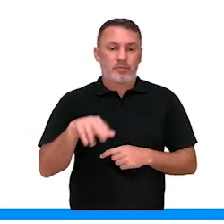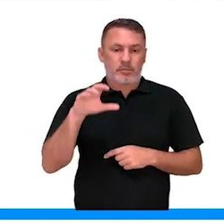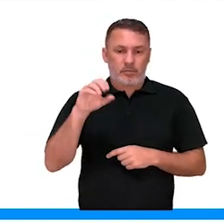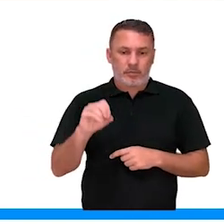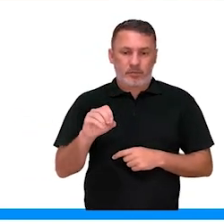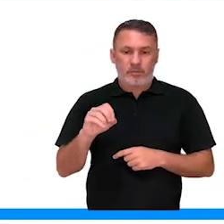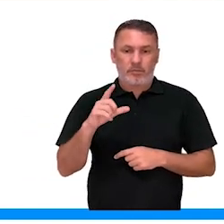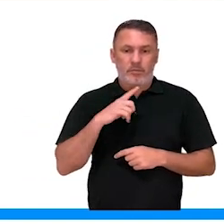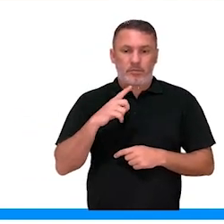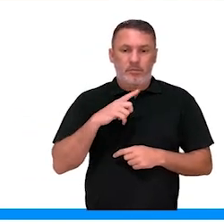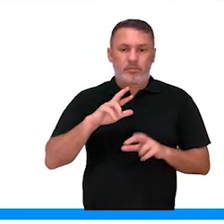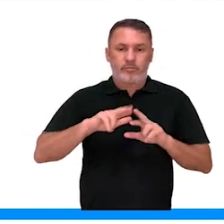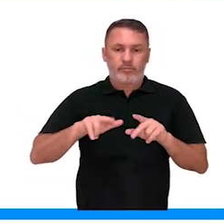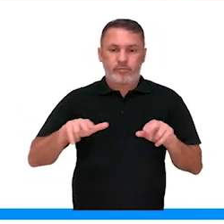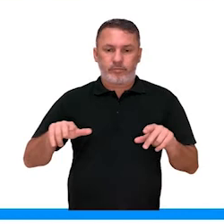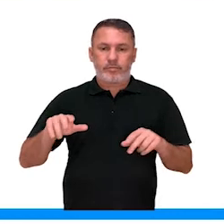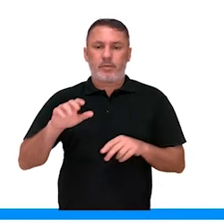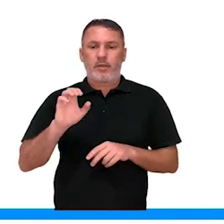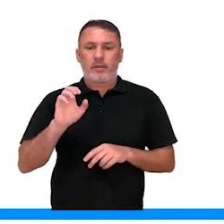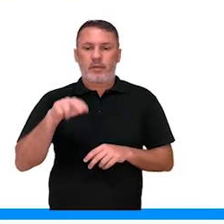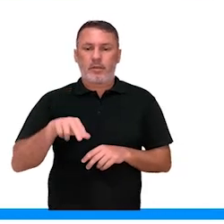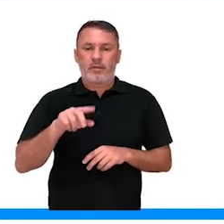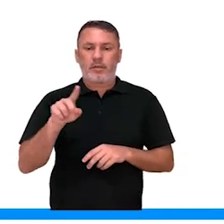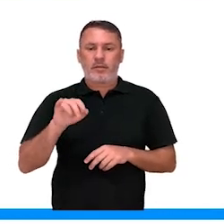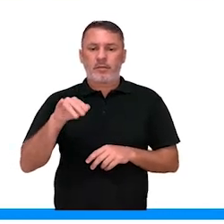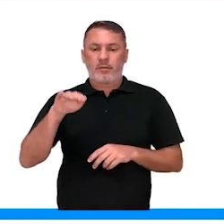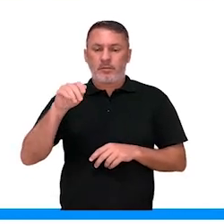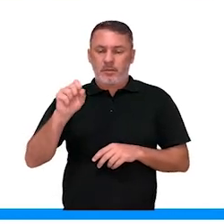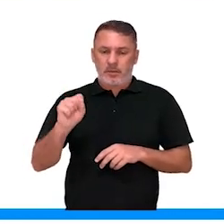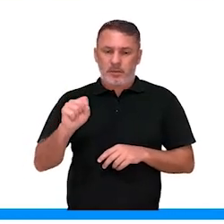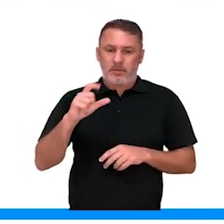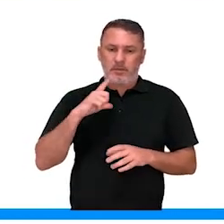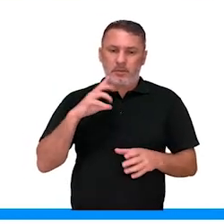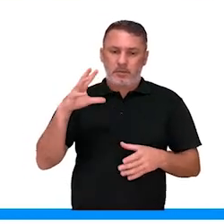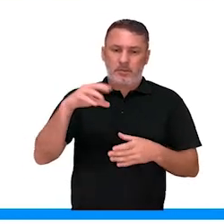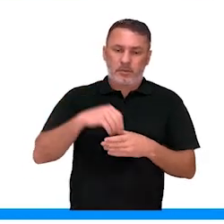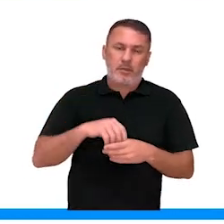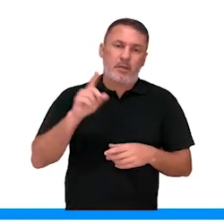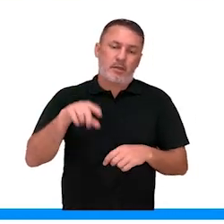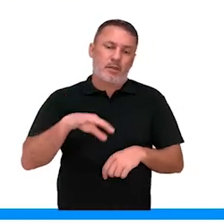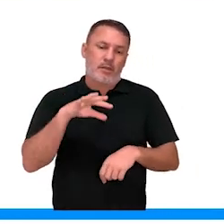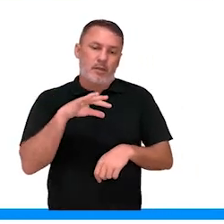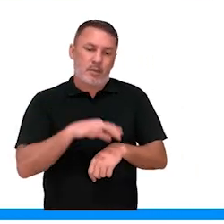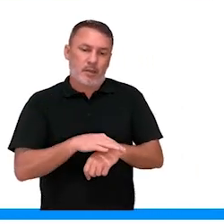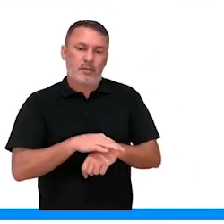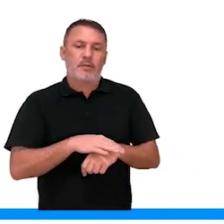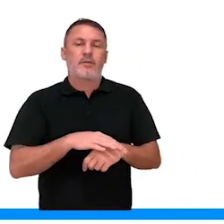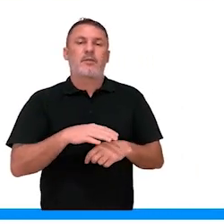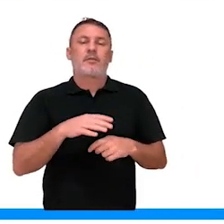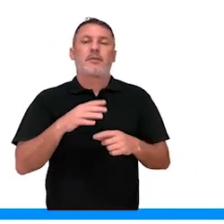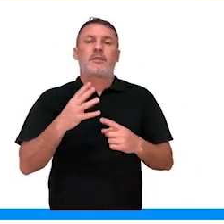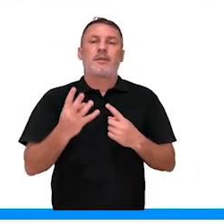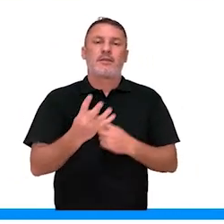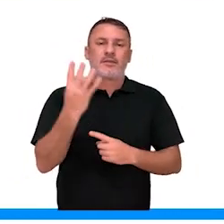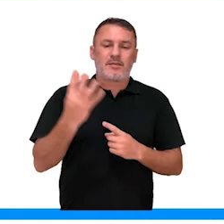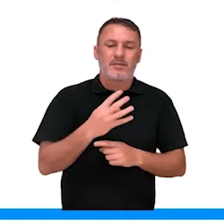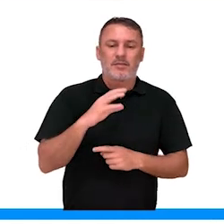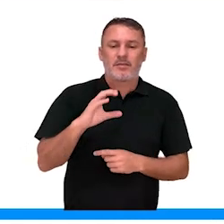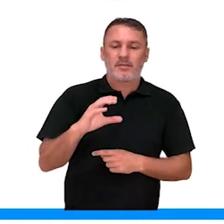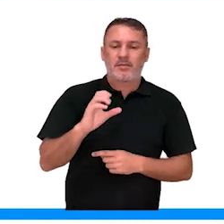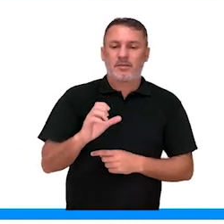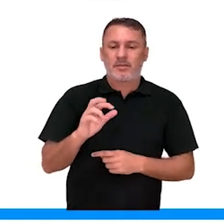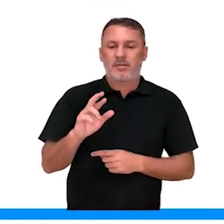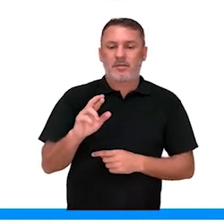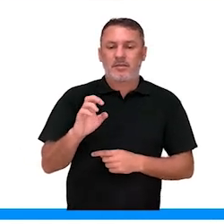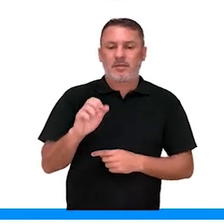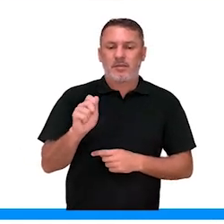cozinha, junto lá com o cloro, né, o cloreto de sódio. E como eu disse, ele vai estar relacionado com o potássio em vários